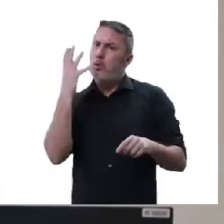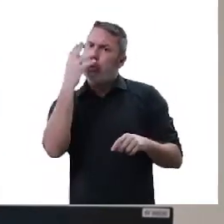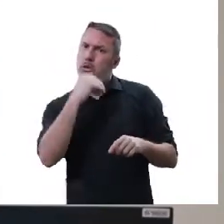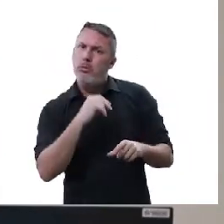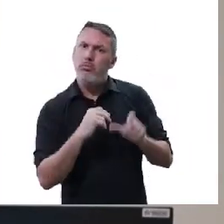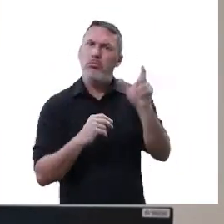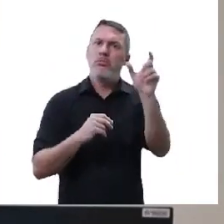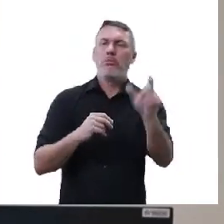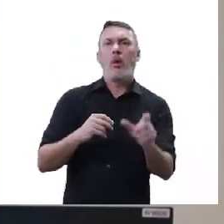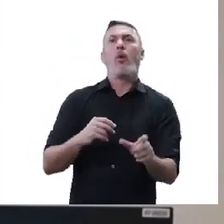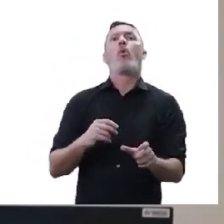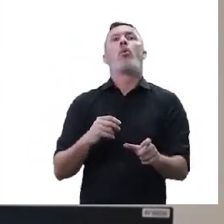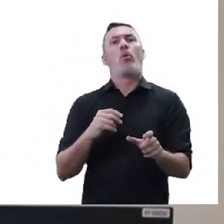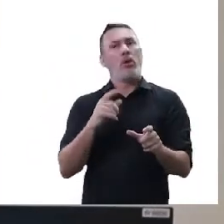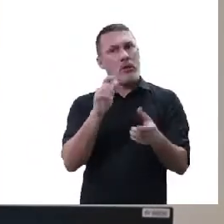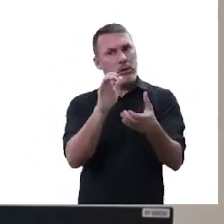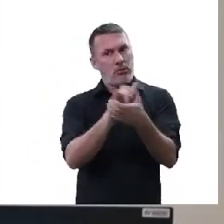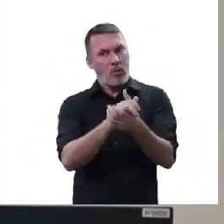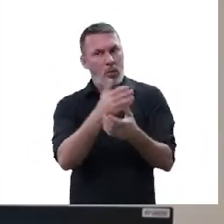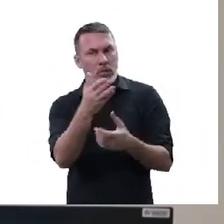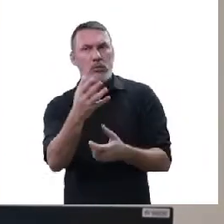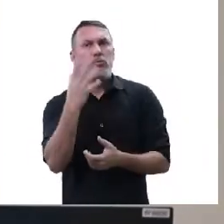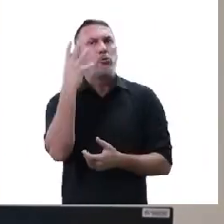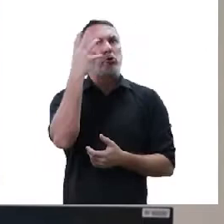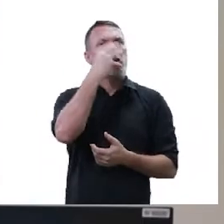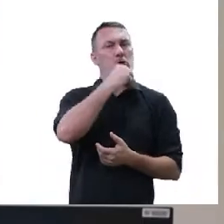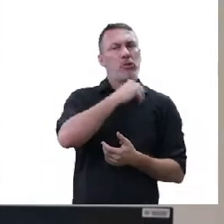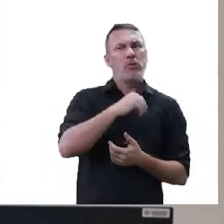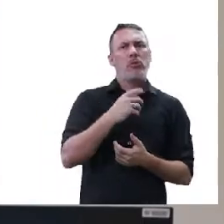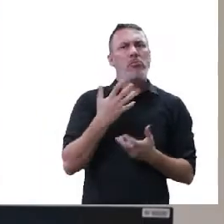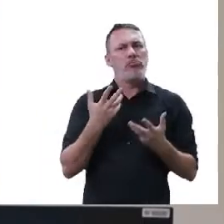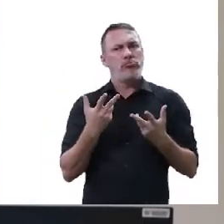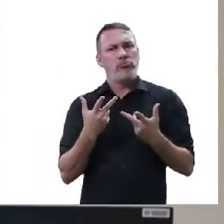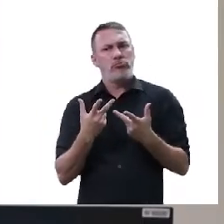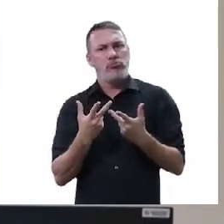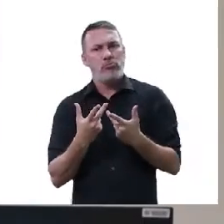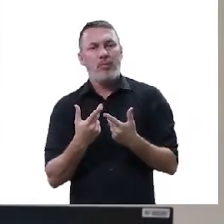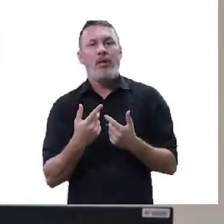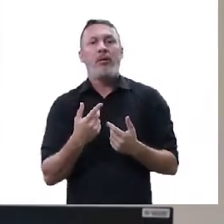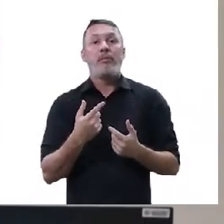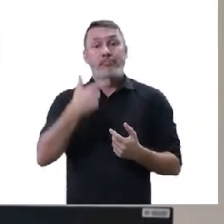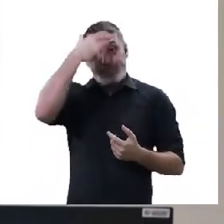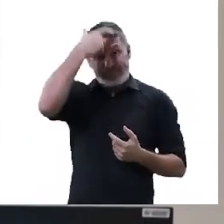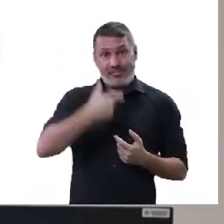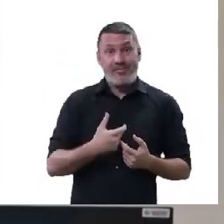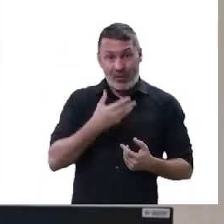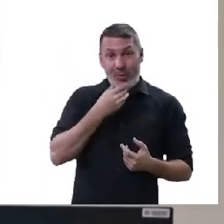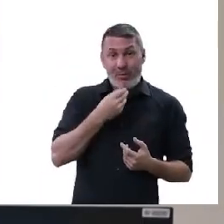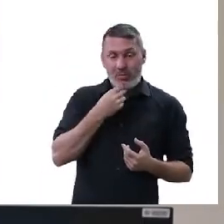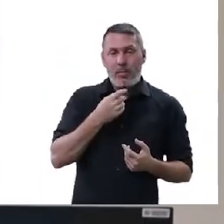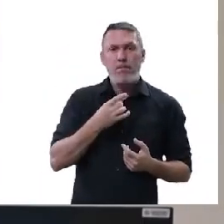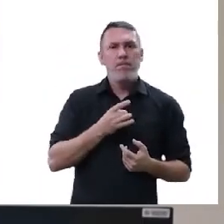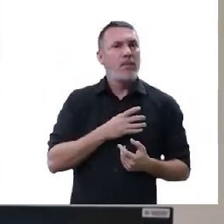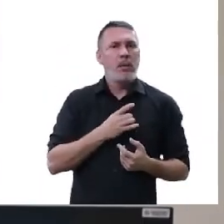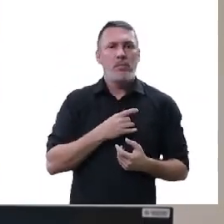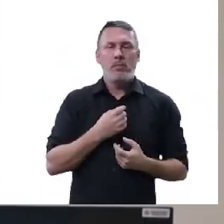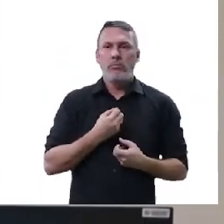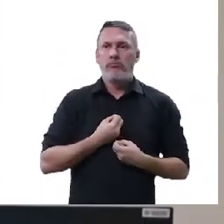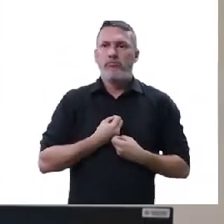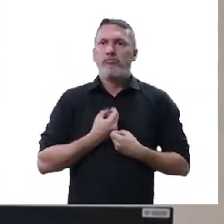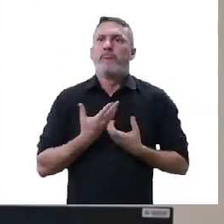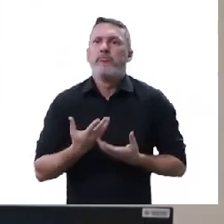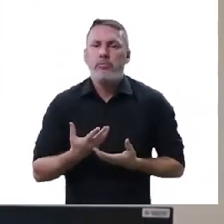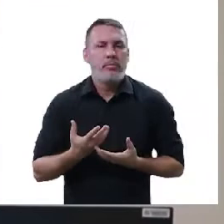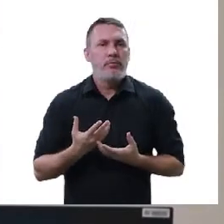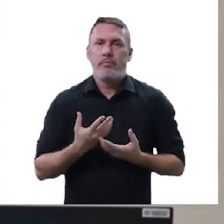fala bonito. Até a própria esposa, assim, a Vitória, também fala bonito. E ele tinha medo de falar, né? O texto fala que